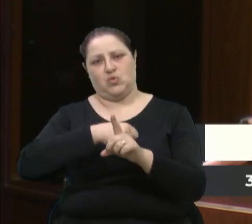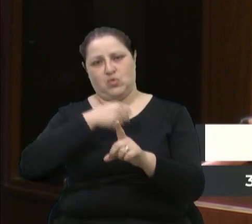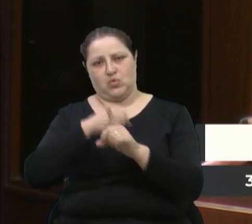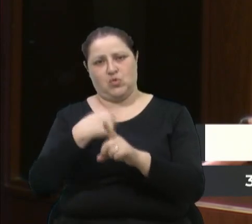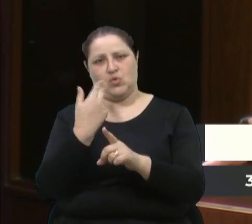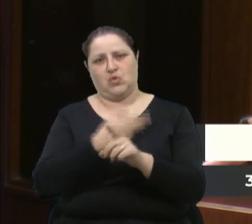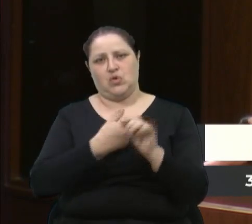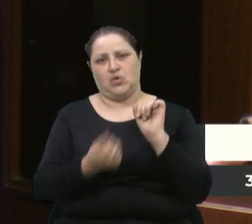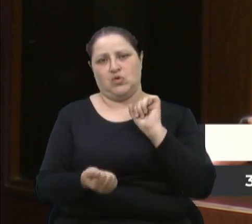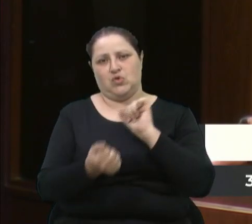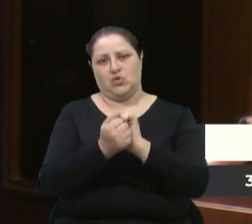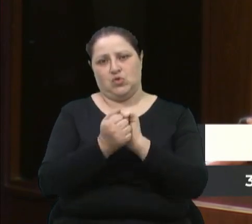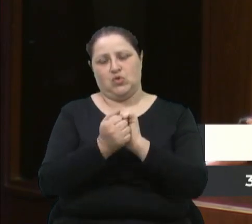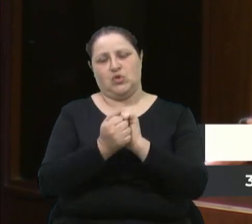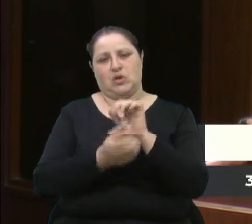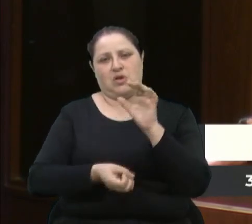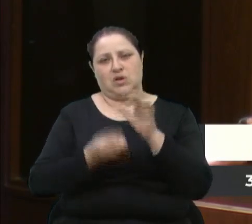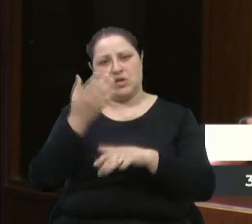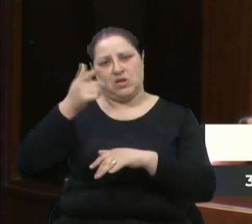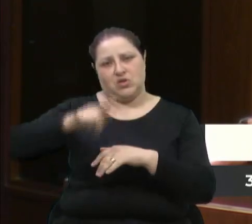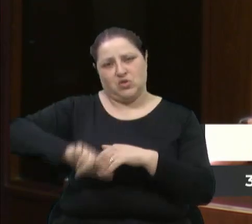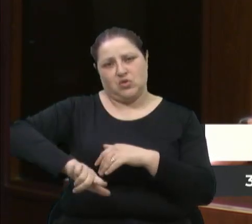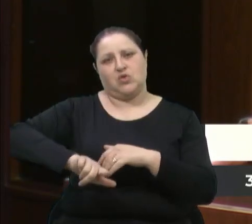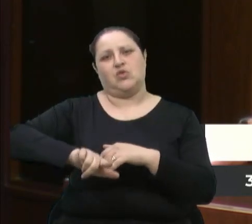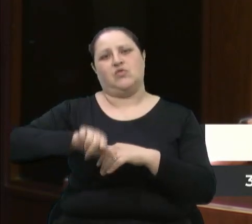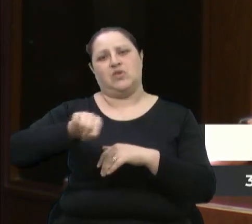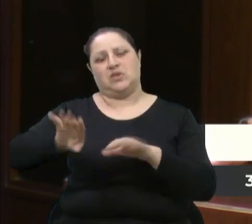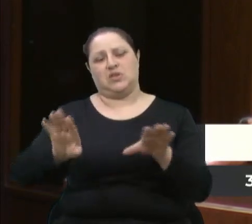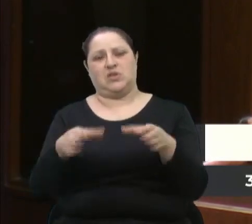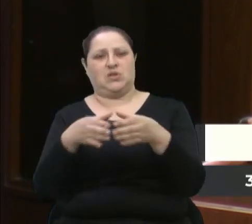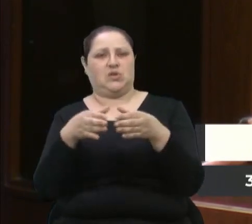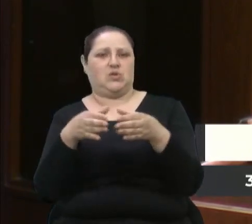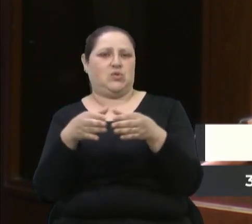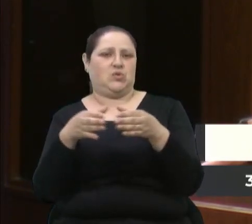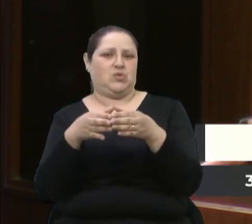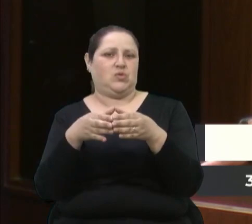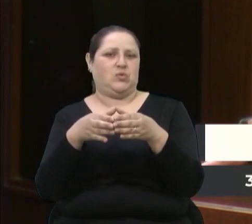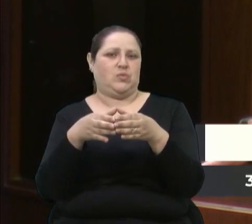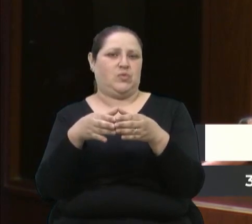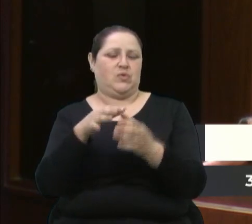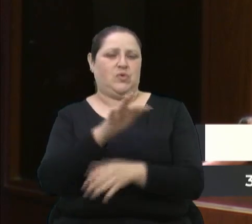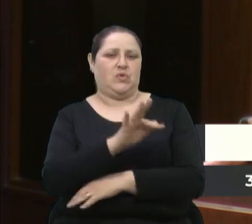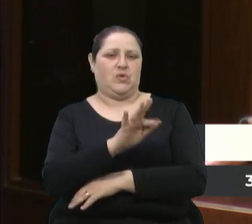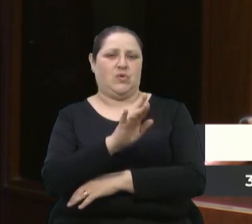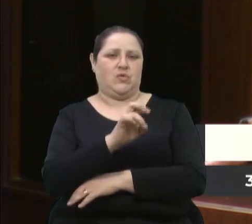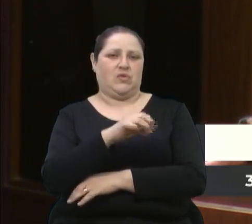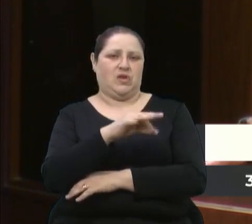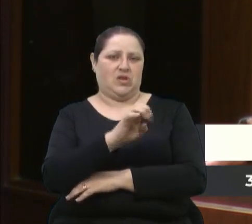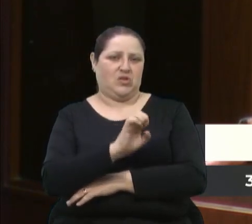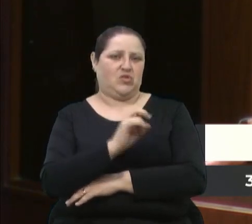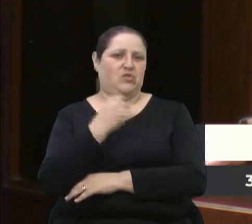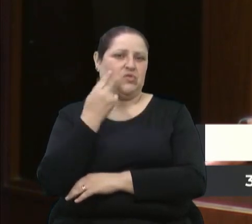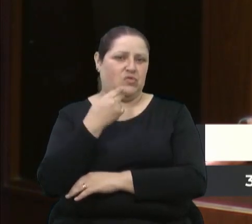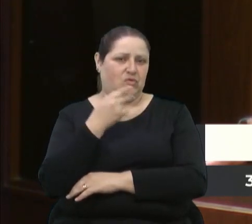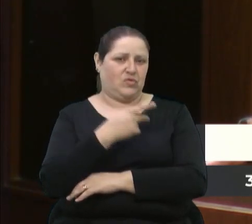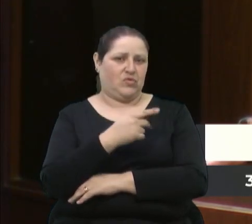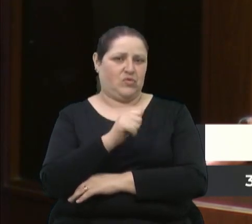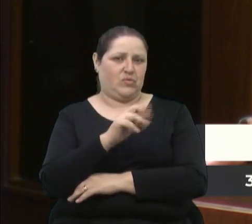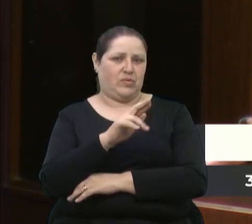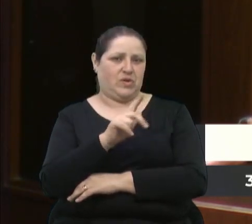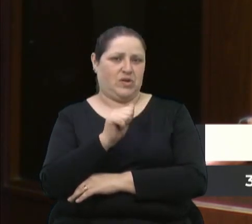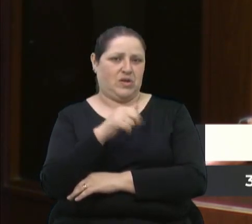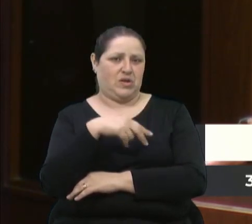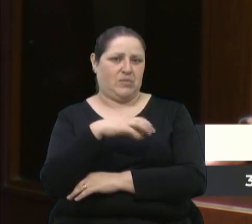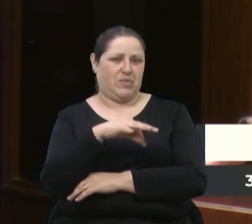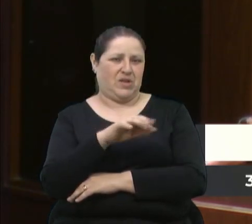juntos, vamos recriar esta frente parlamentar que já houve nesta casa e que continuará existindo para